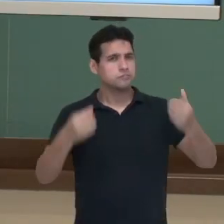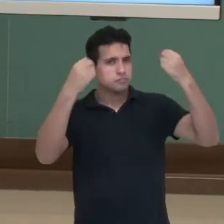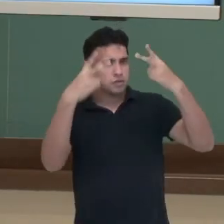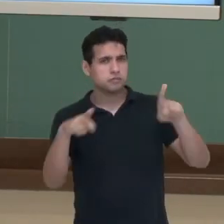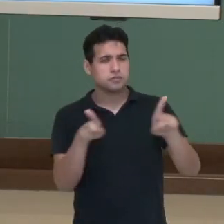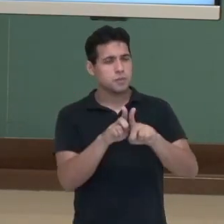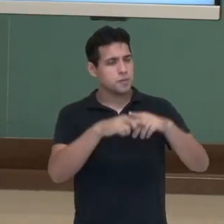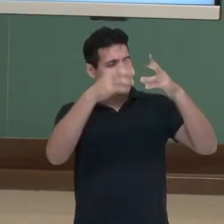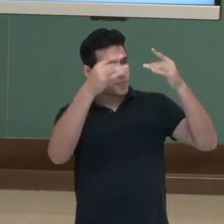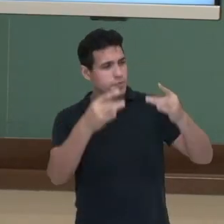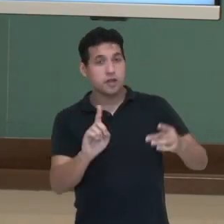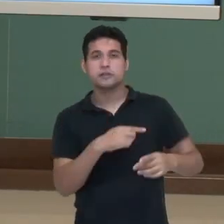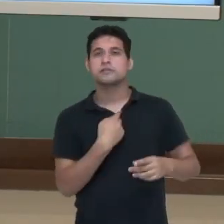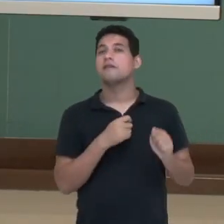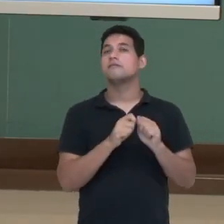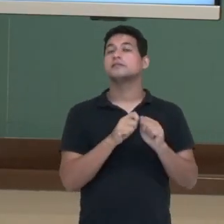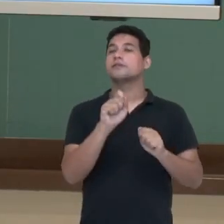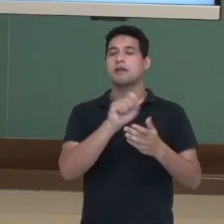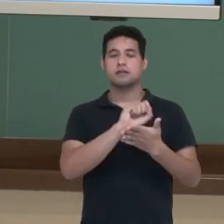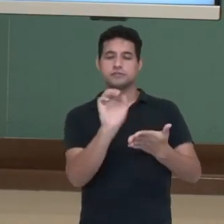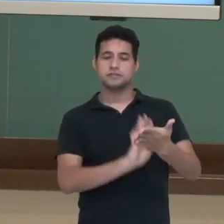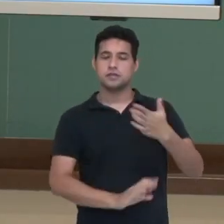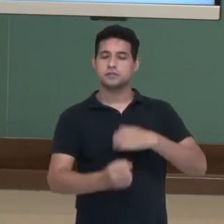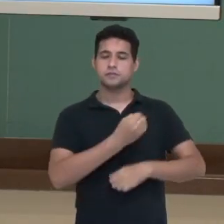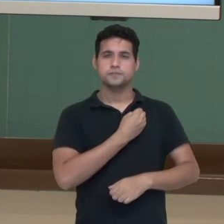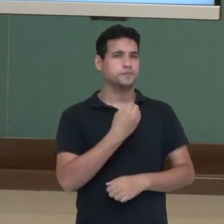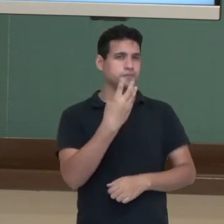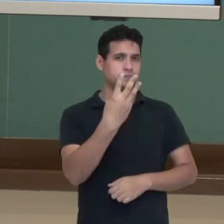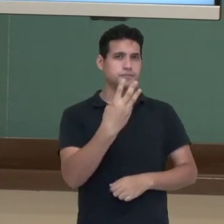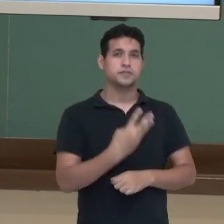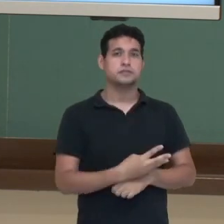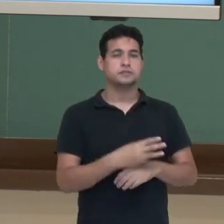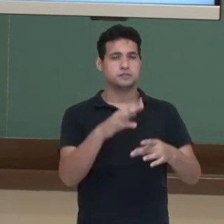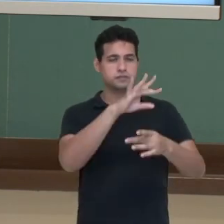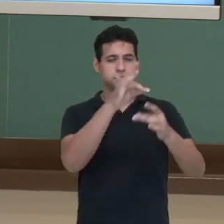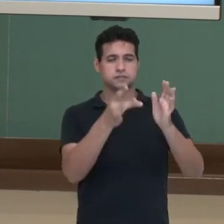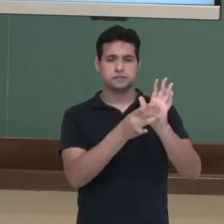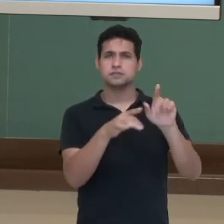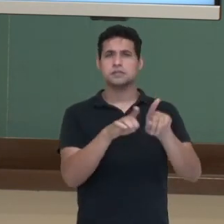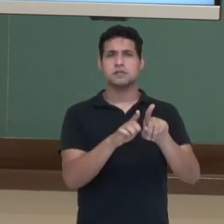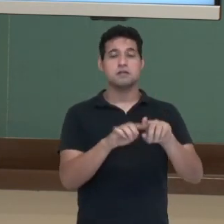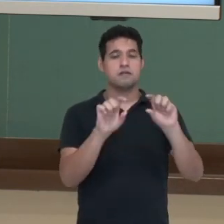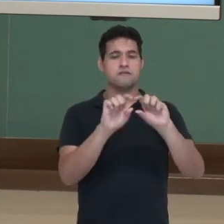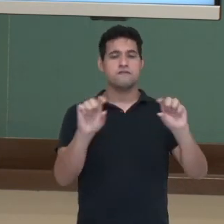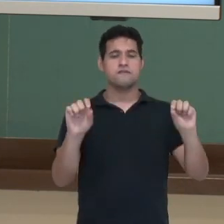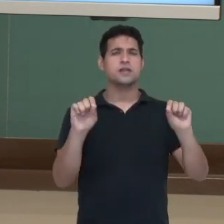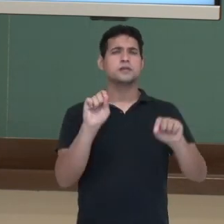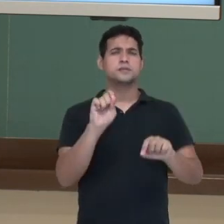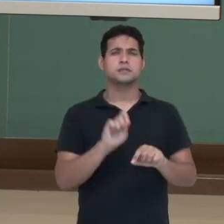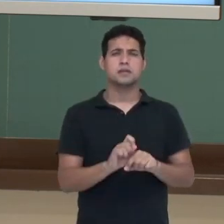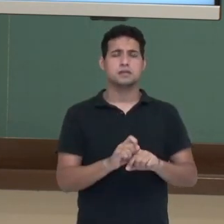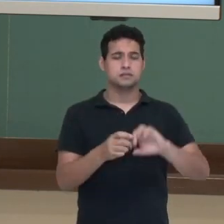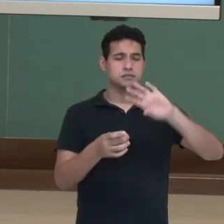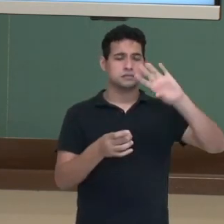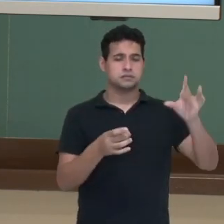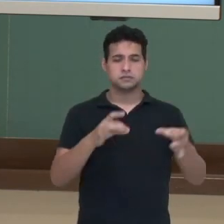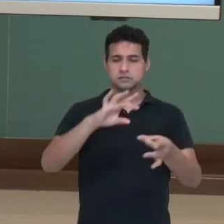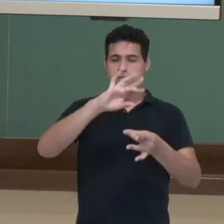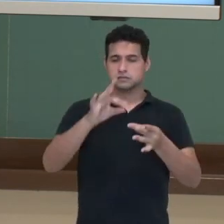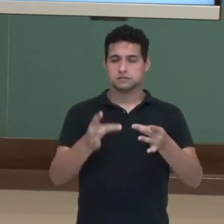as conjunções, vamos à atividade 3. Completa las frases empleando las